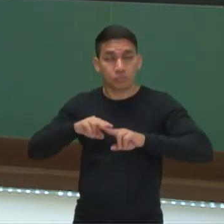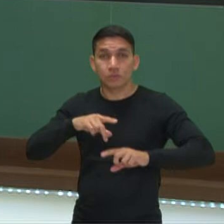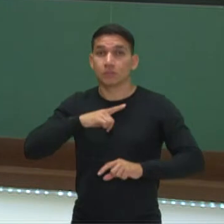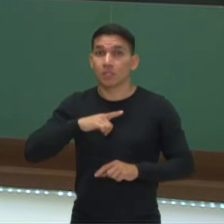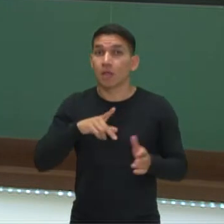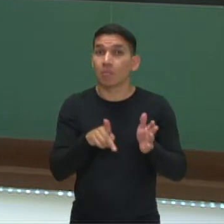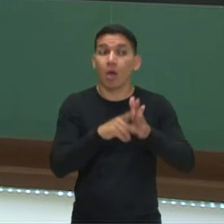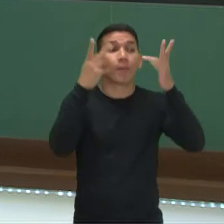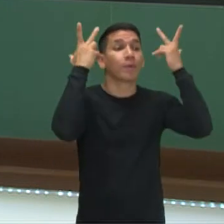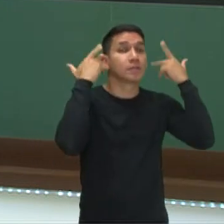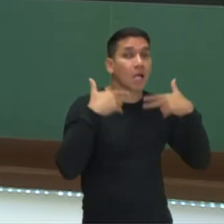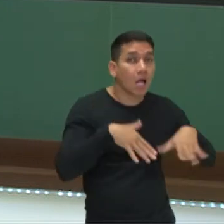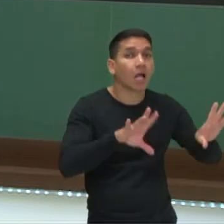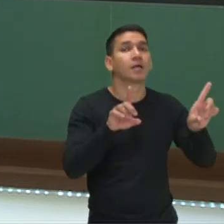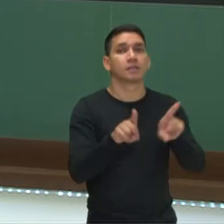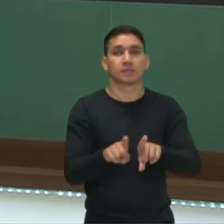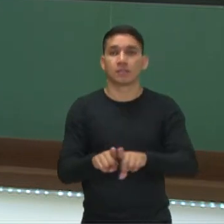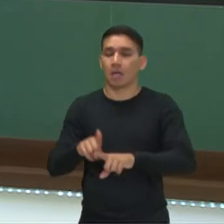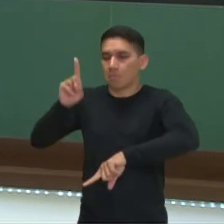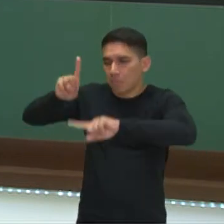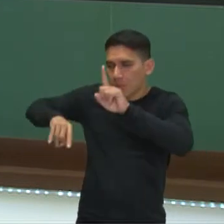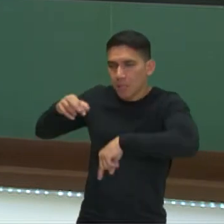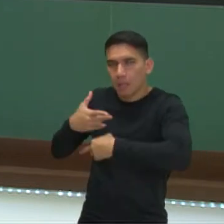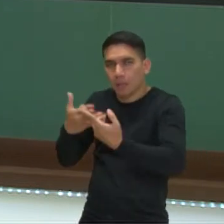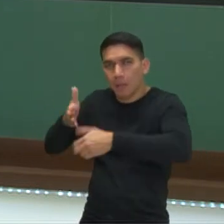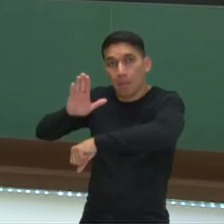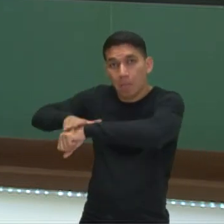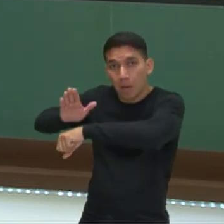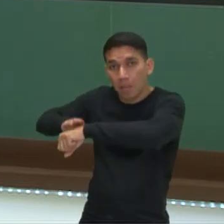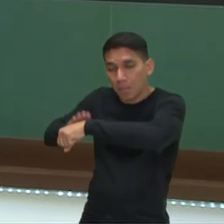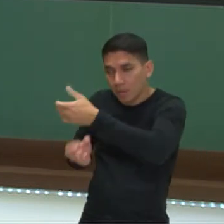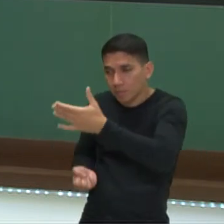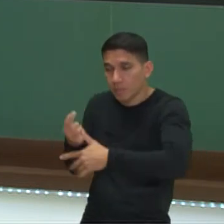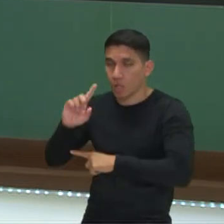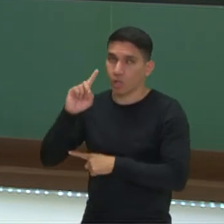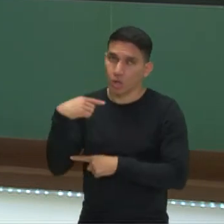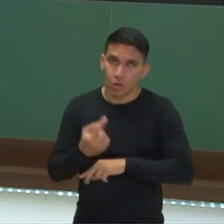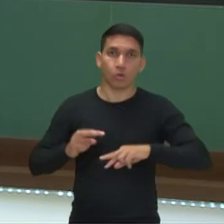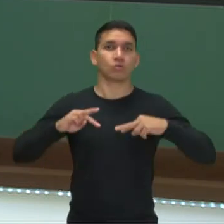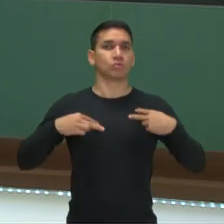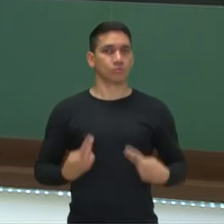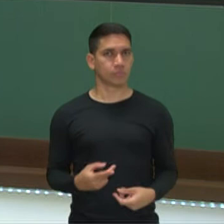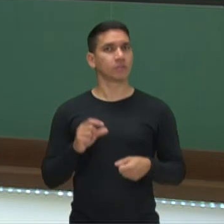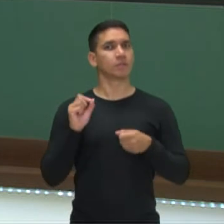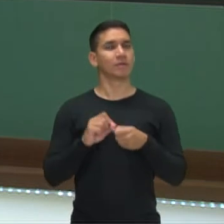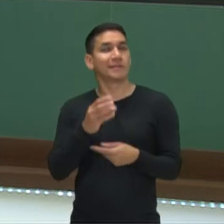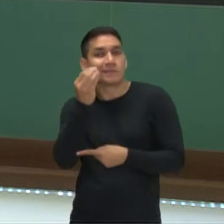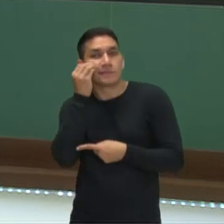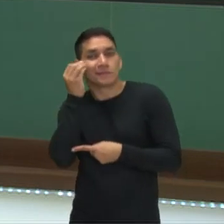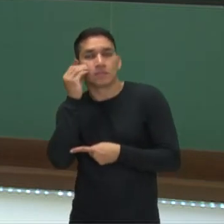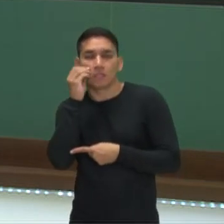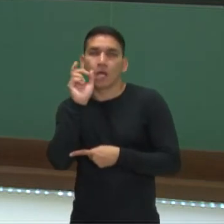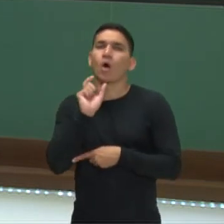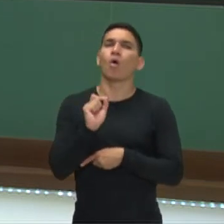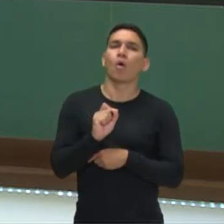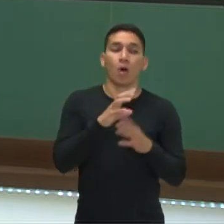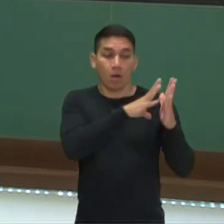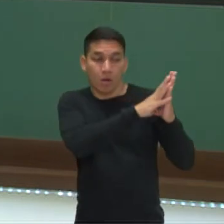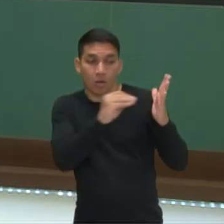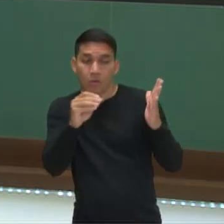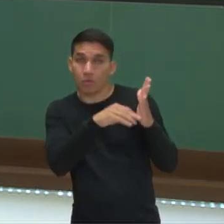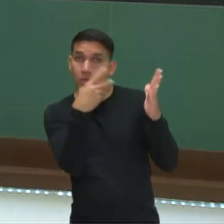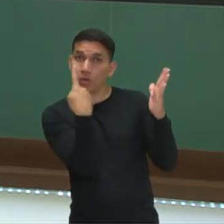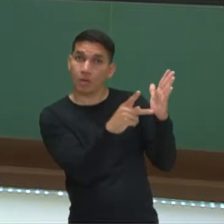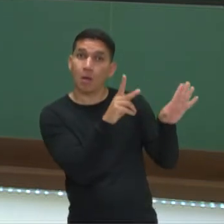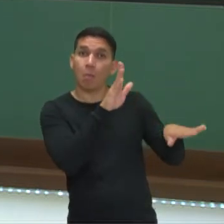tanto naturais como sintéticos. Nós, os seres humanos, nós tentamos reproduzir aquilo que está